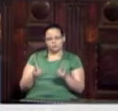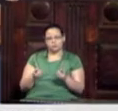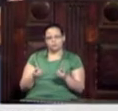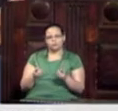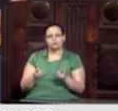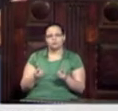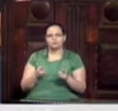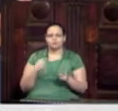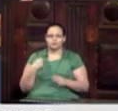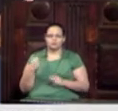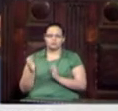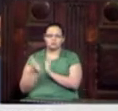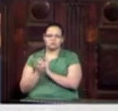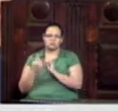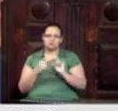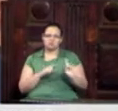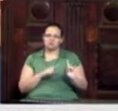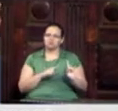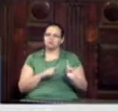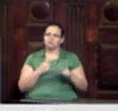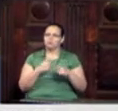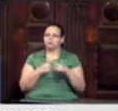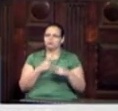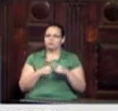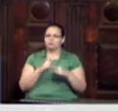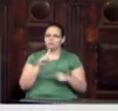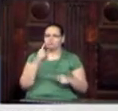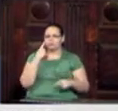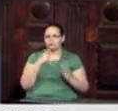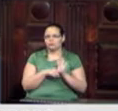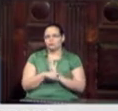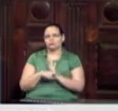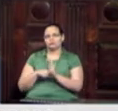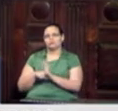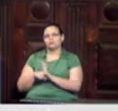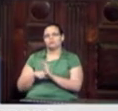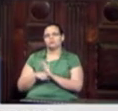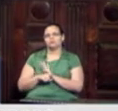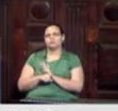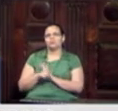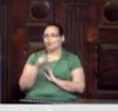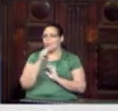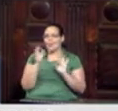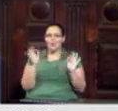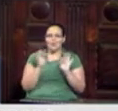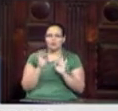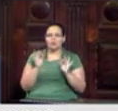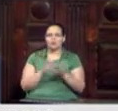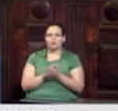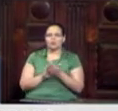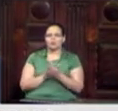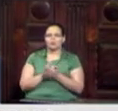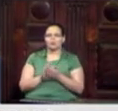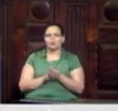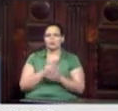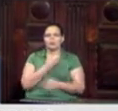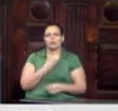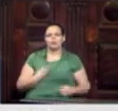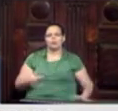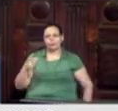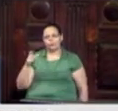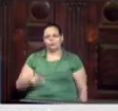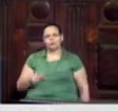na oposição. Porque não verifiquei que nenhum dos governos que